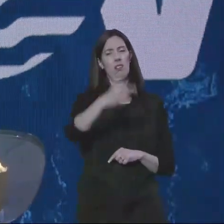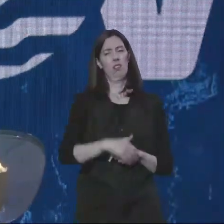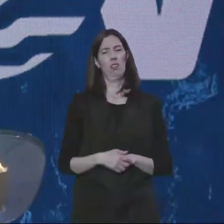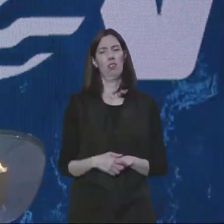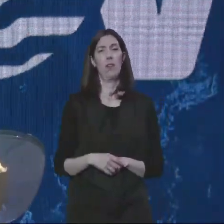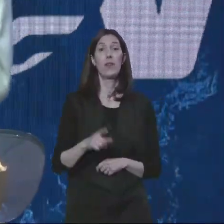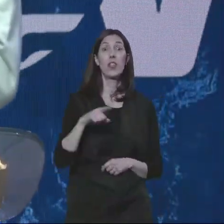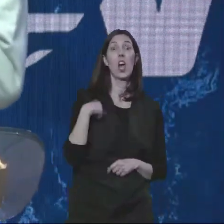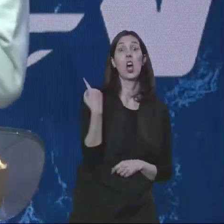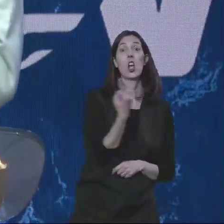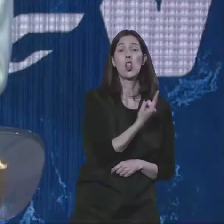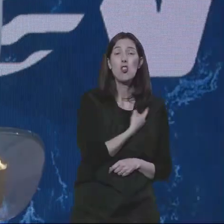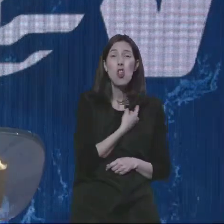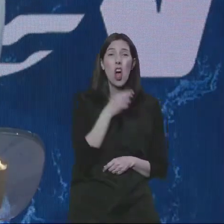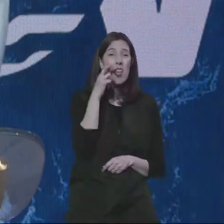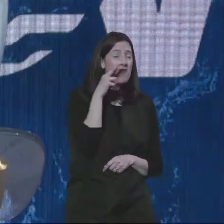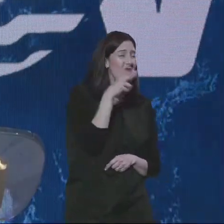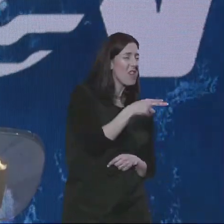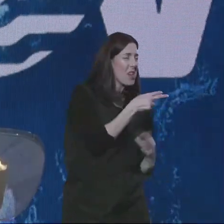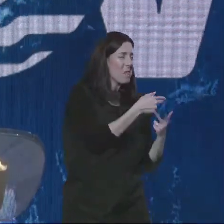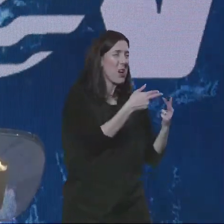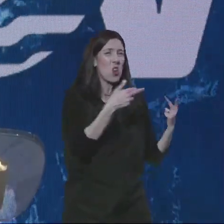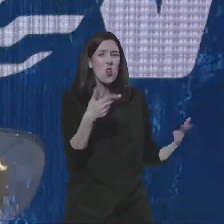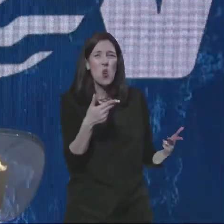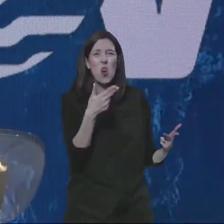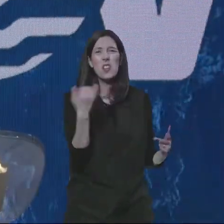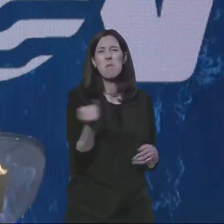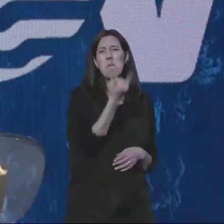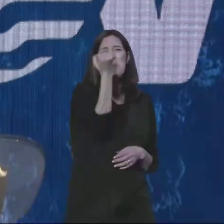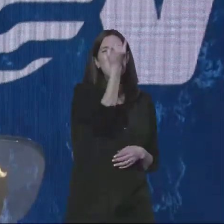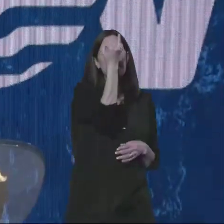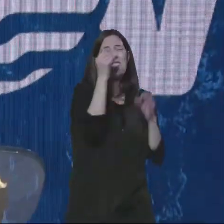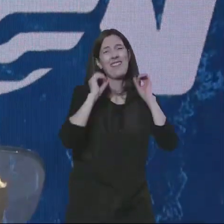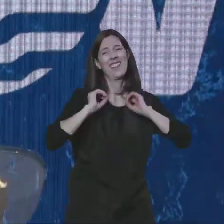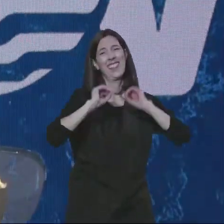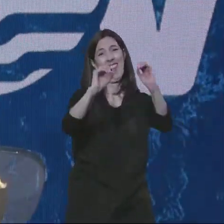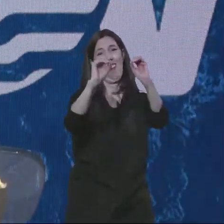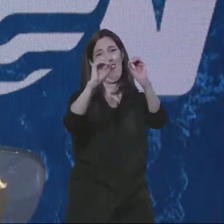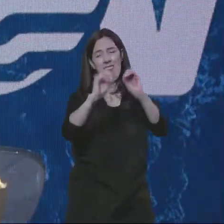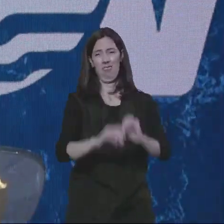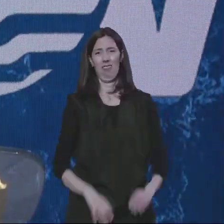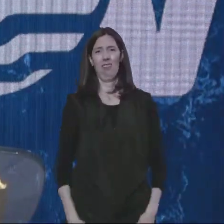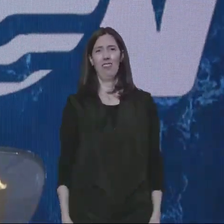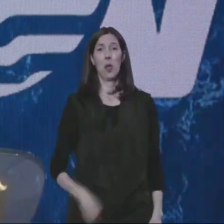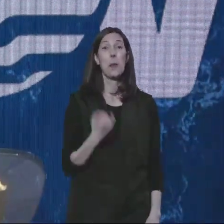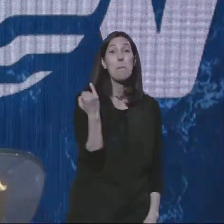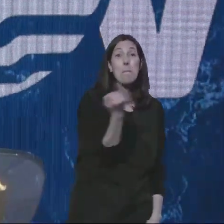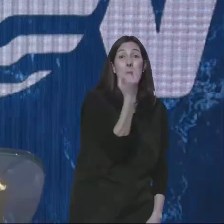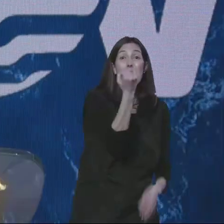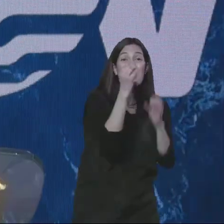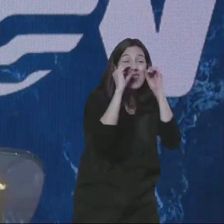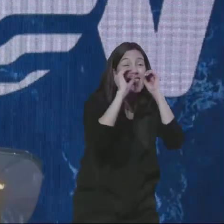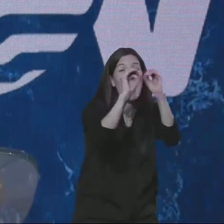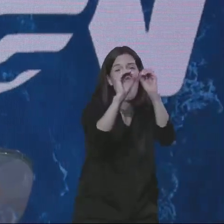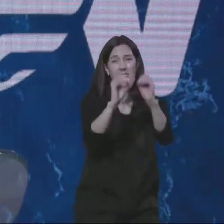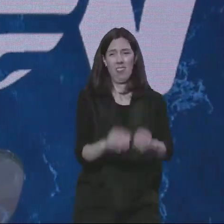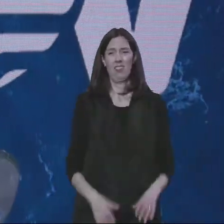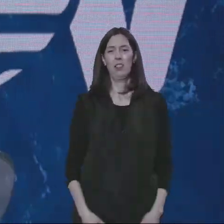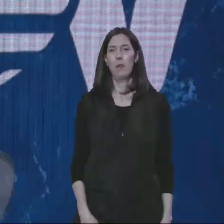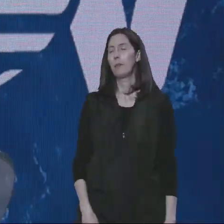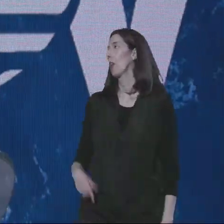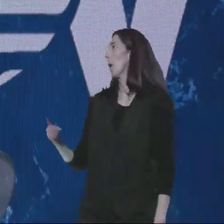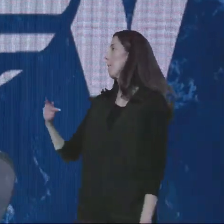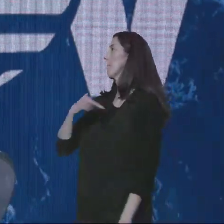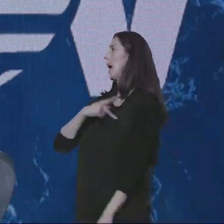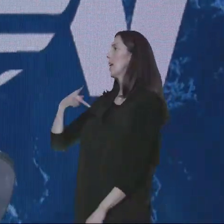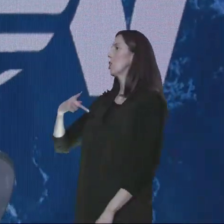Nós ficamos olhando para questões que não importam em nada. Não importa. O pastor só usa